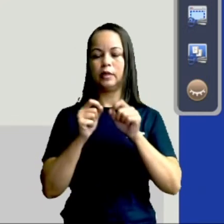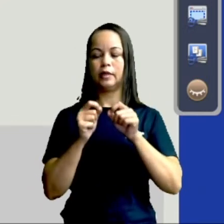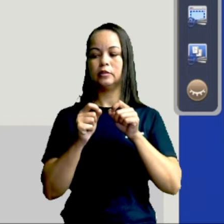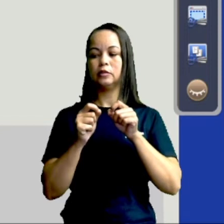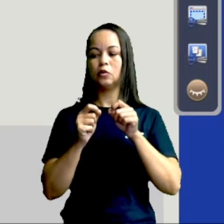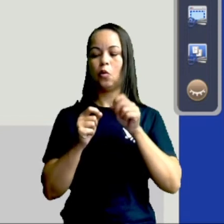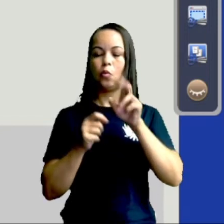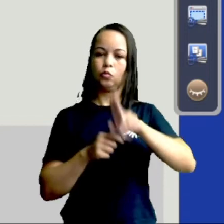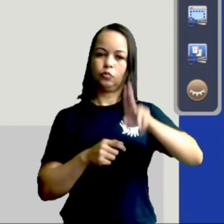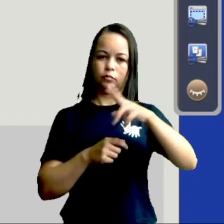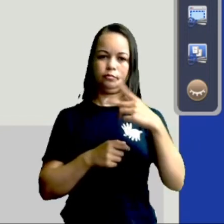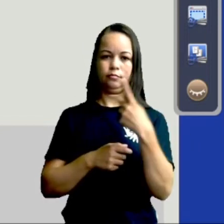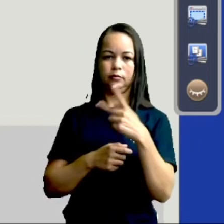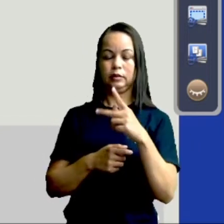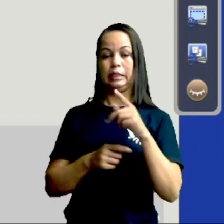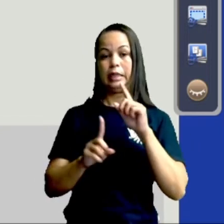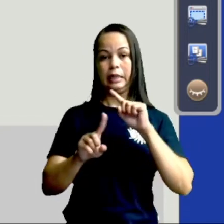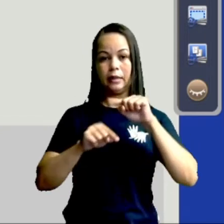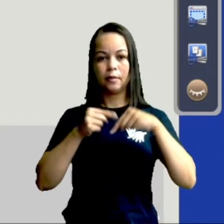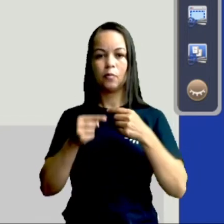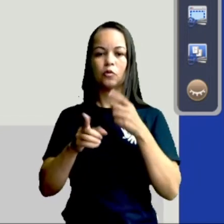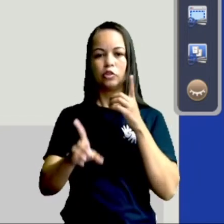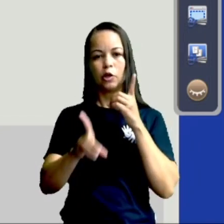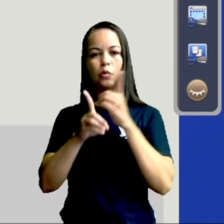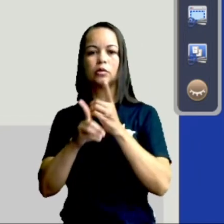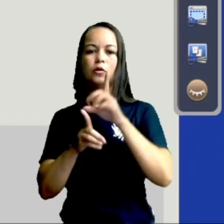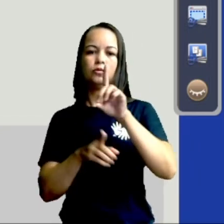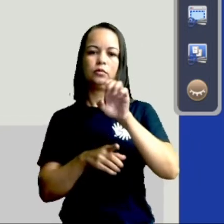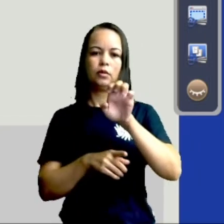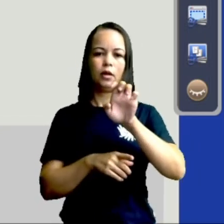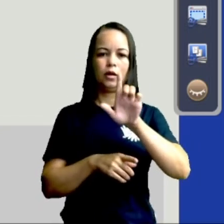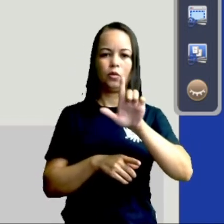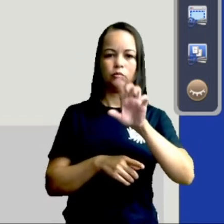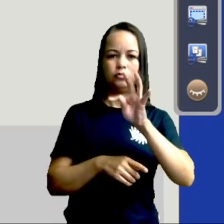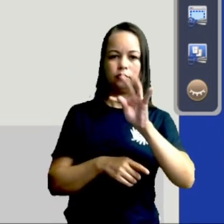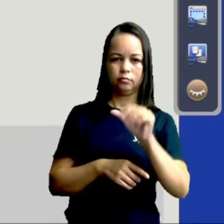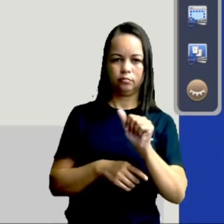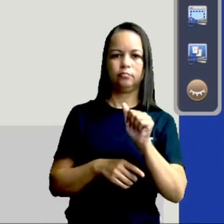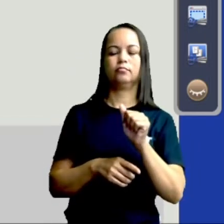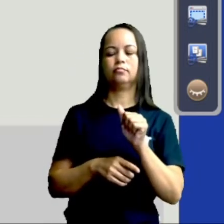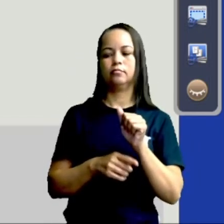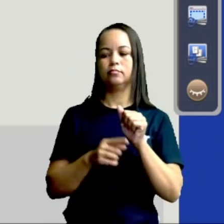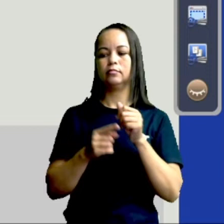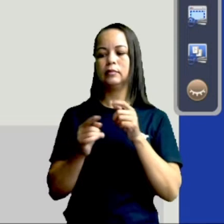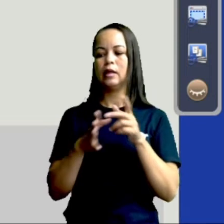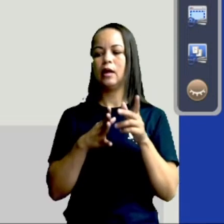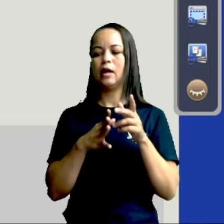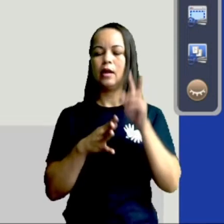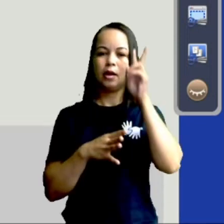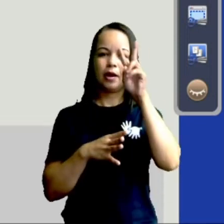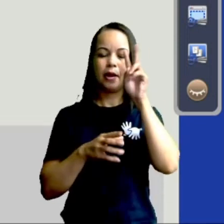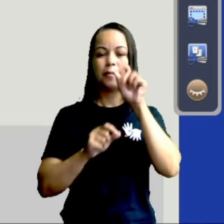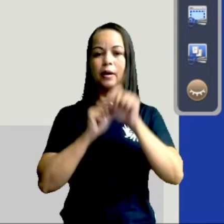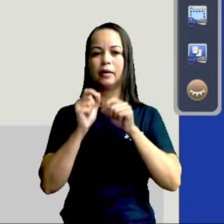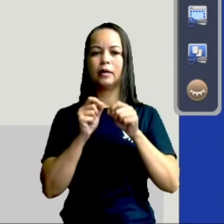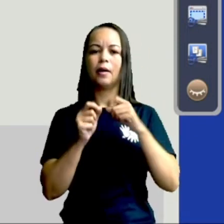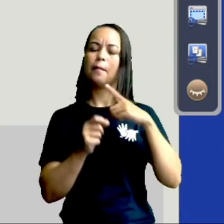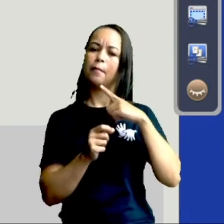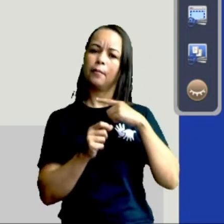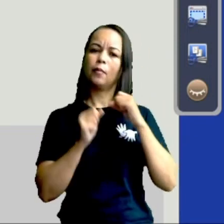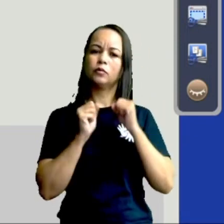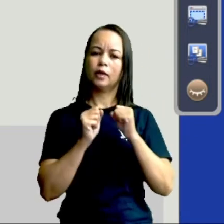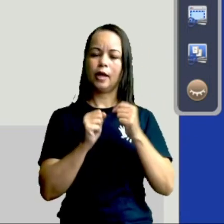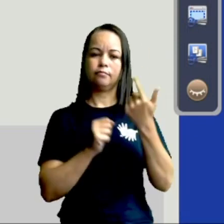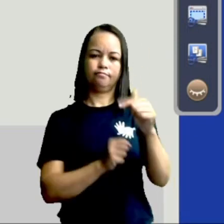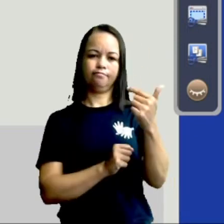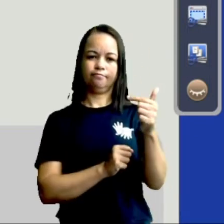o delta. E a gente analisa isso daqui antes, ó. Por quê? Lembra que a gente viu que a equação poderá não ter